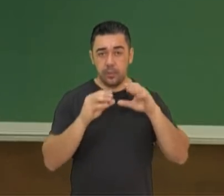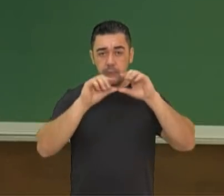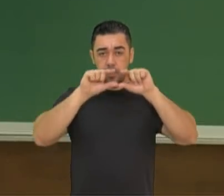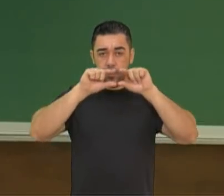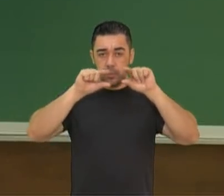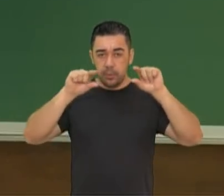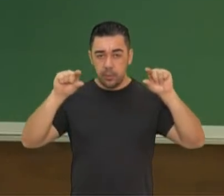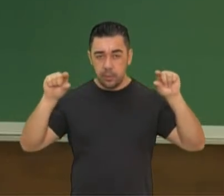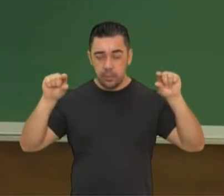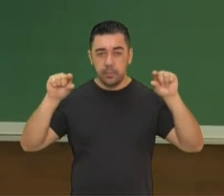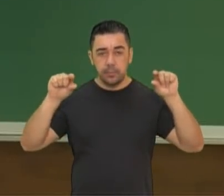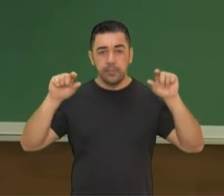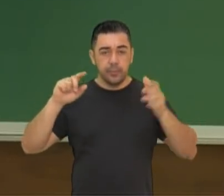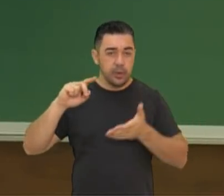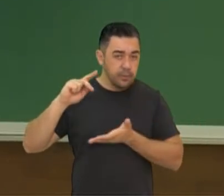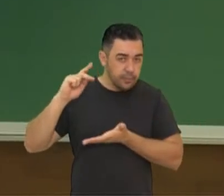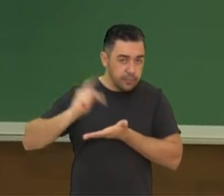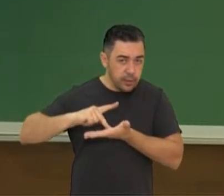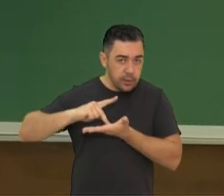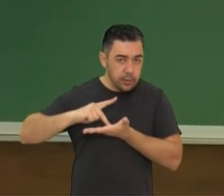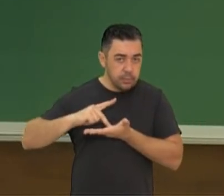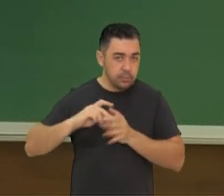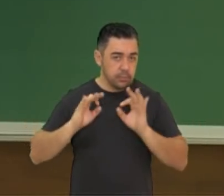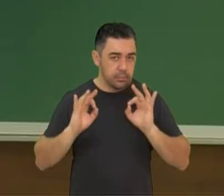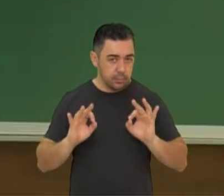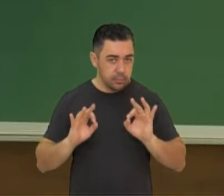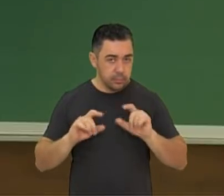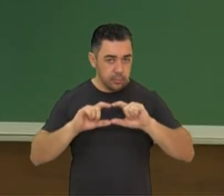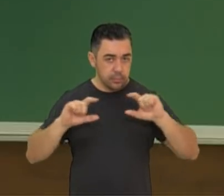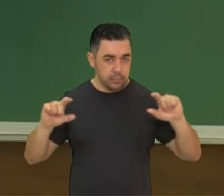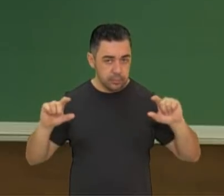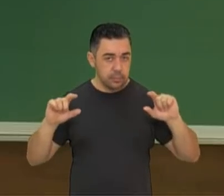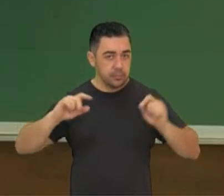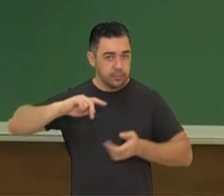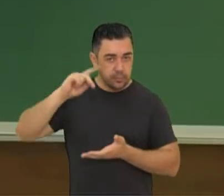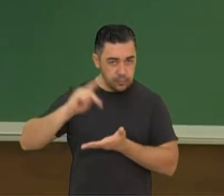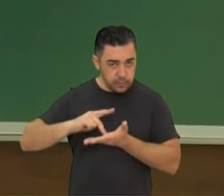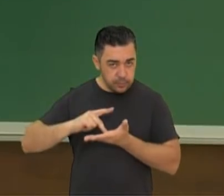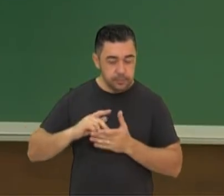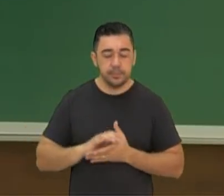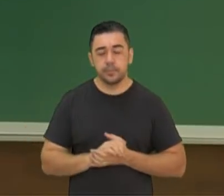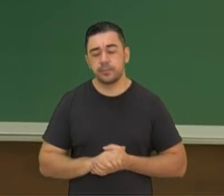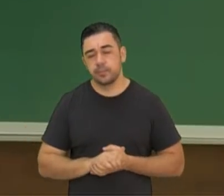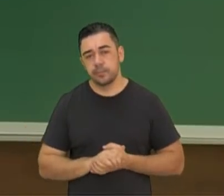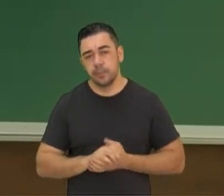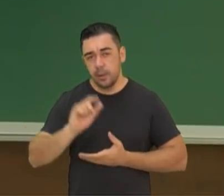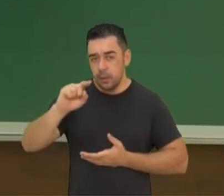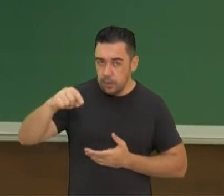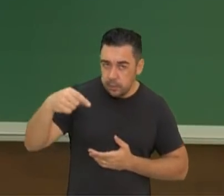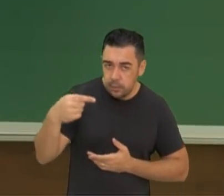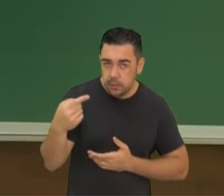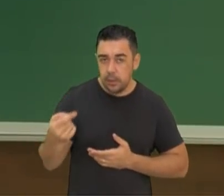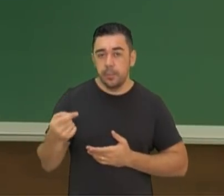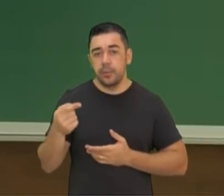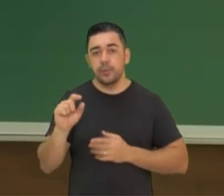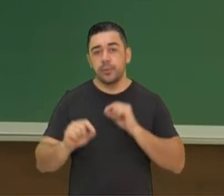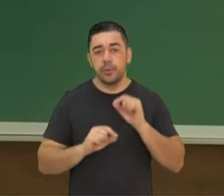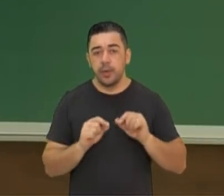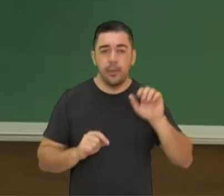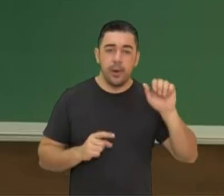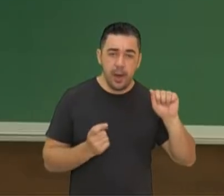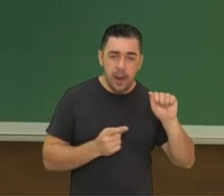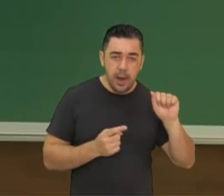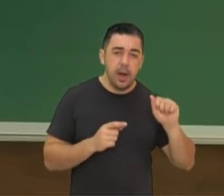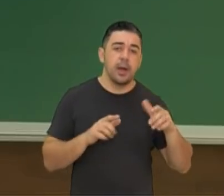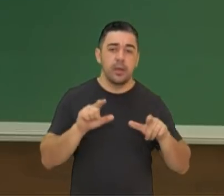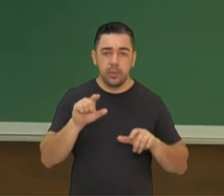minha sentença ela vai ficar verdadeira. Tudo bem? Aí, depois, se eu quiser trabalhar em cima do a, eu escolho um valor